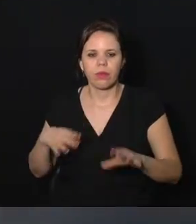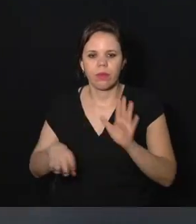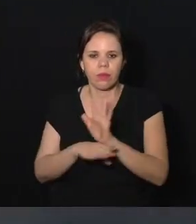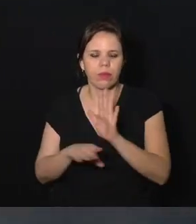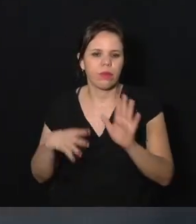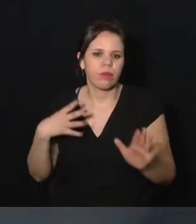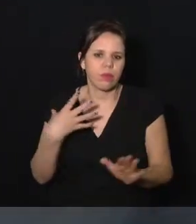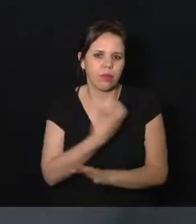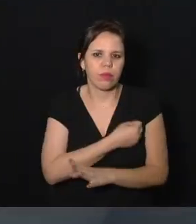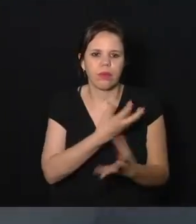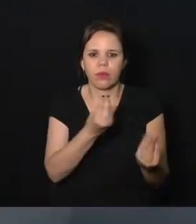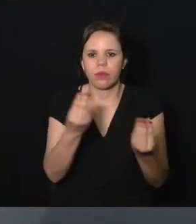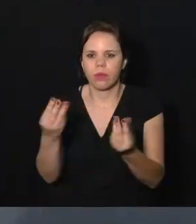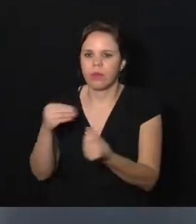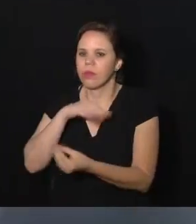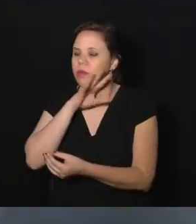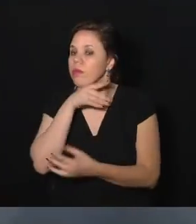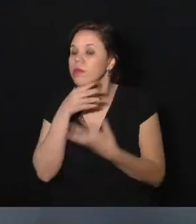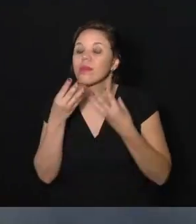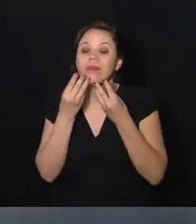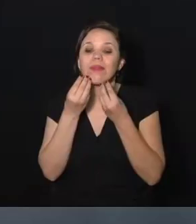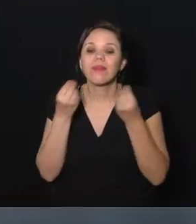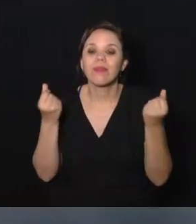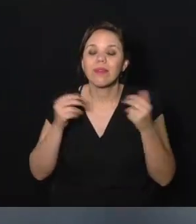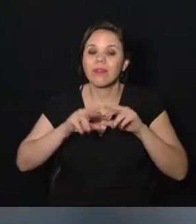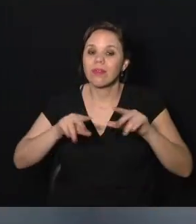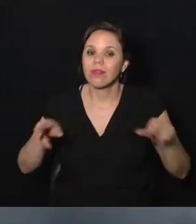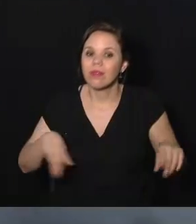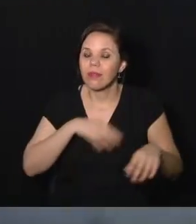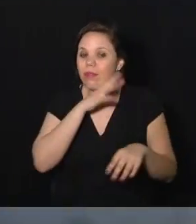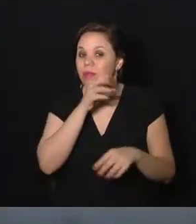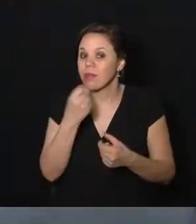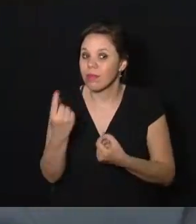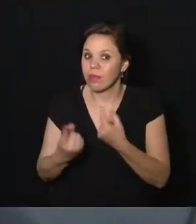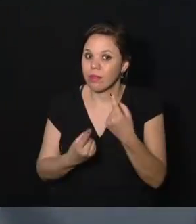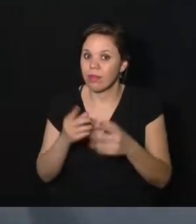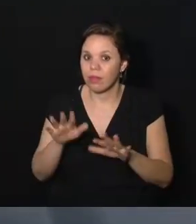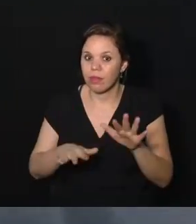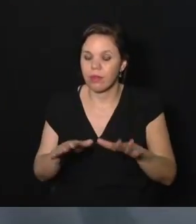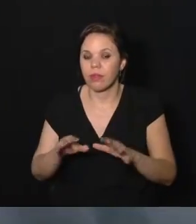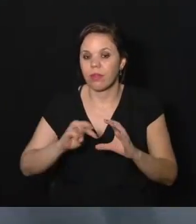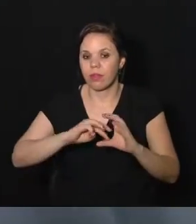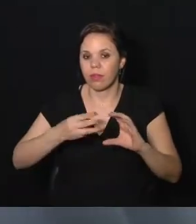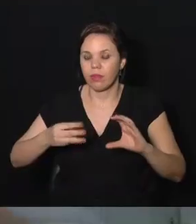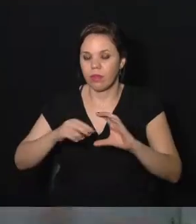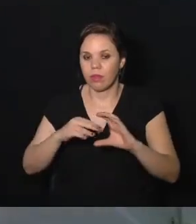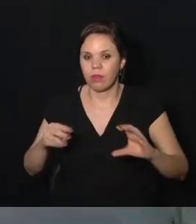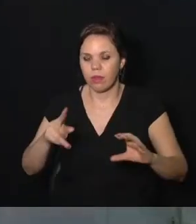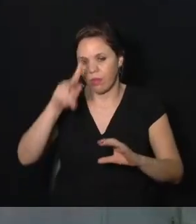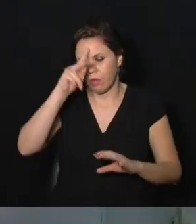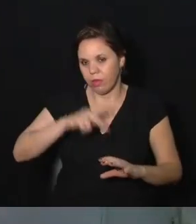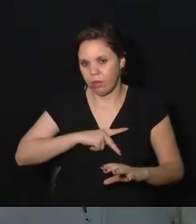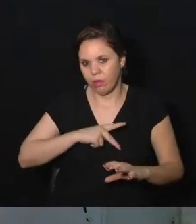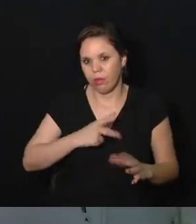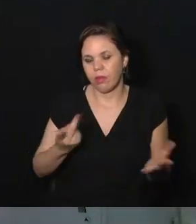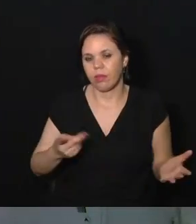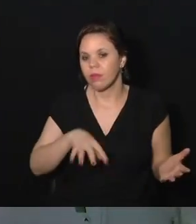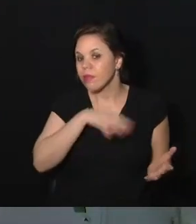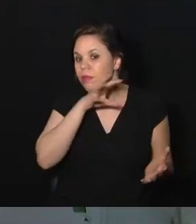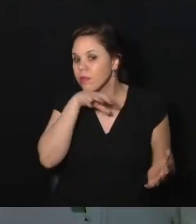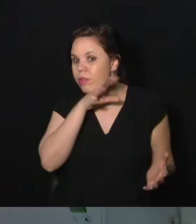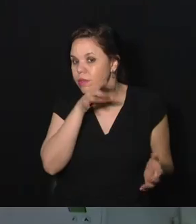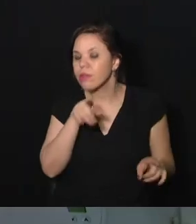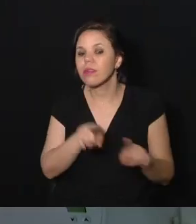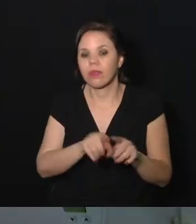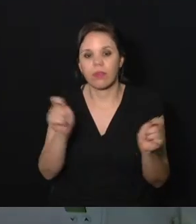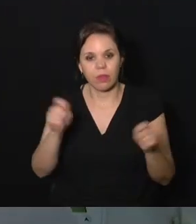muitos bichos, melhora a qualidade de vida de outros. Em alguns casos, as células-tronco são do próprio paciente, mas também